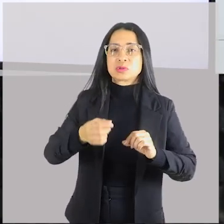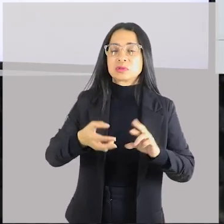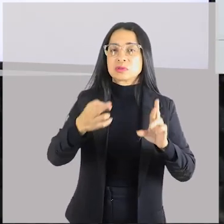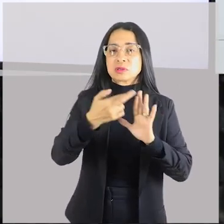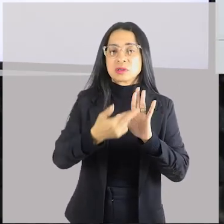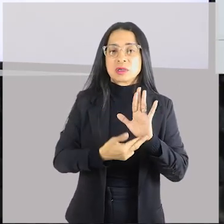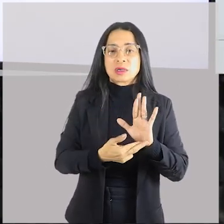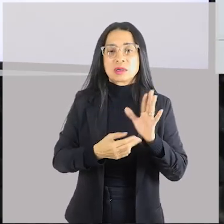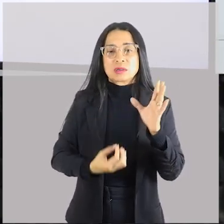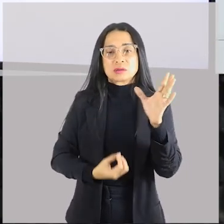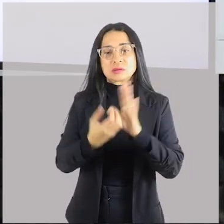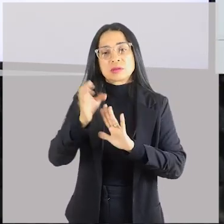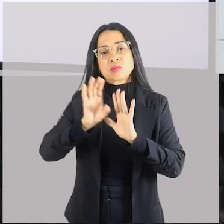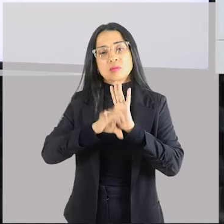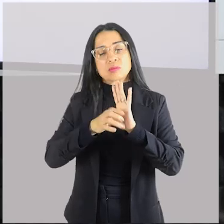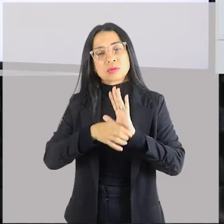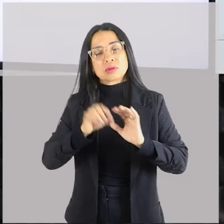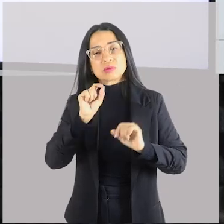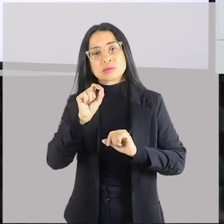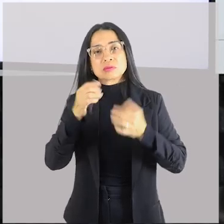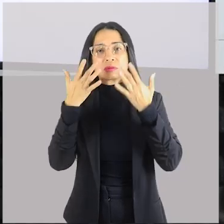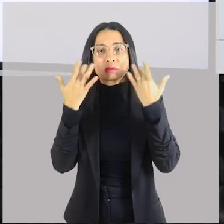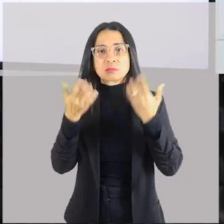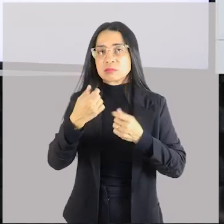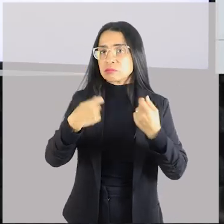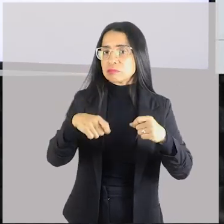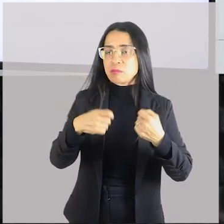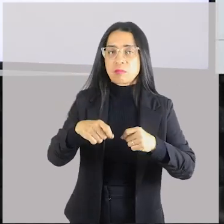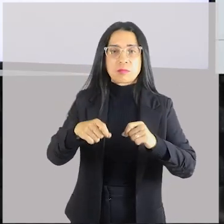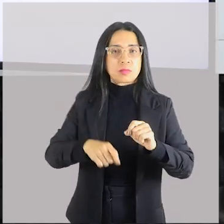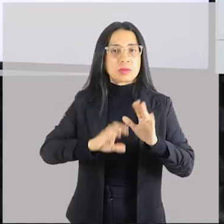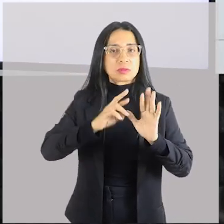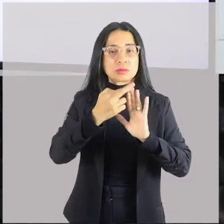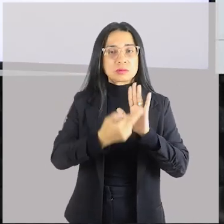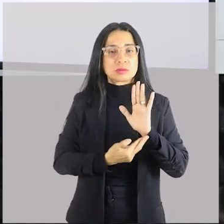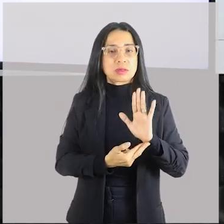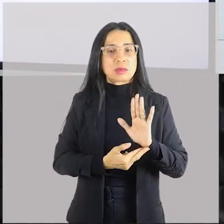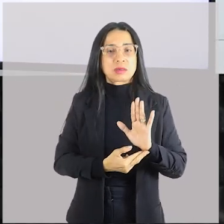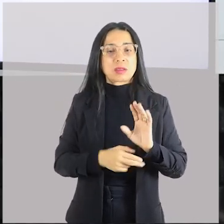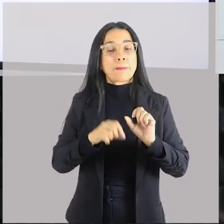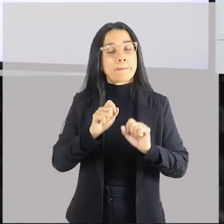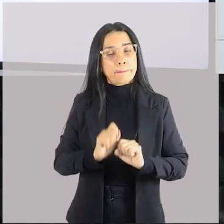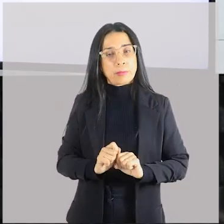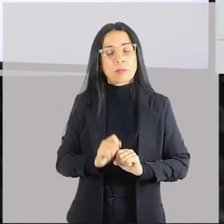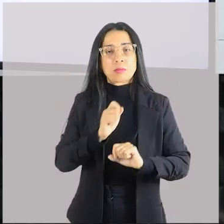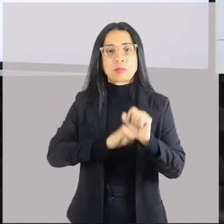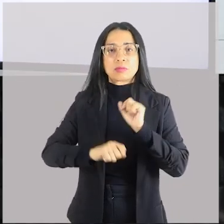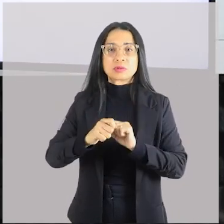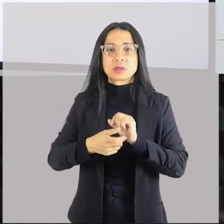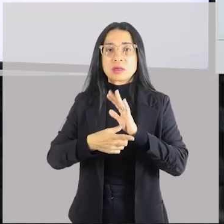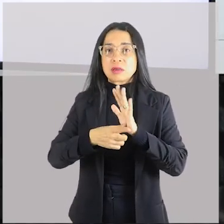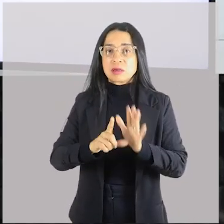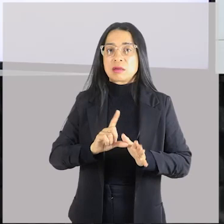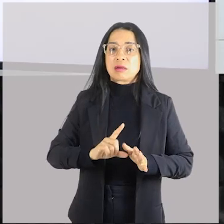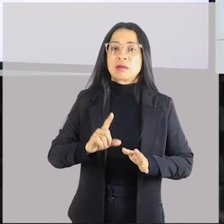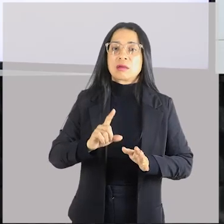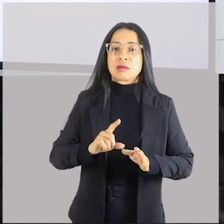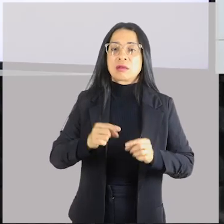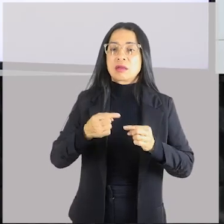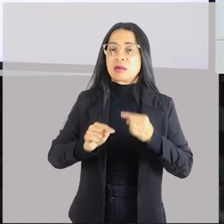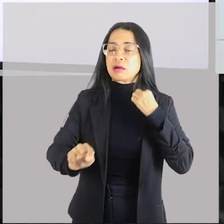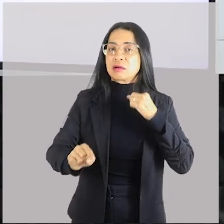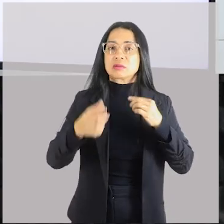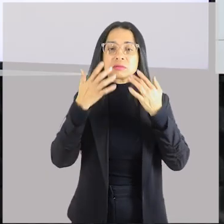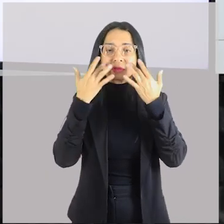conceito de que a arte não precisa de regras e ela pode ser a própria anti-arte Não tem lógica eh em